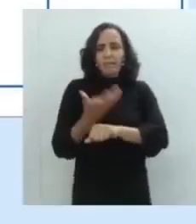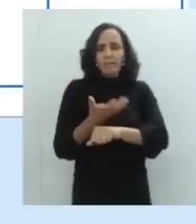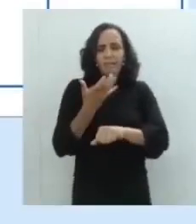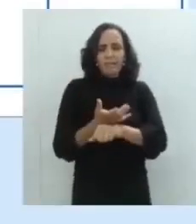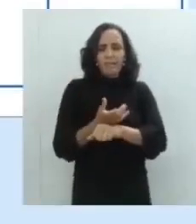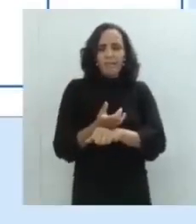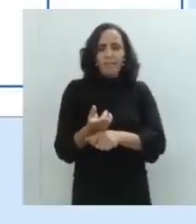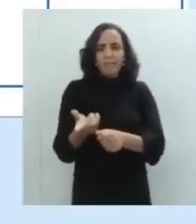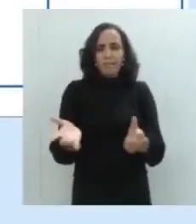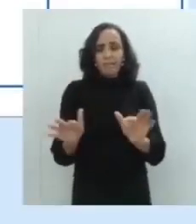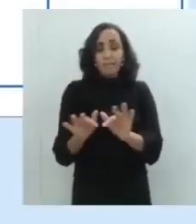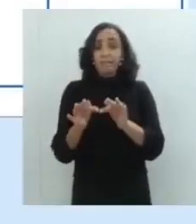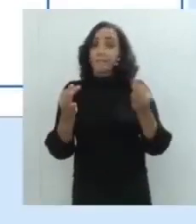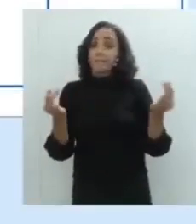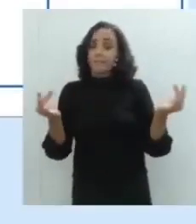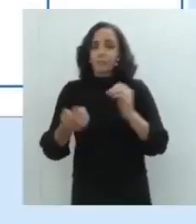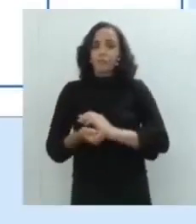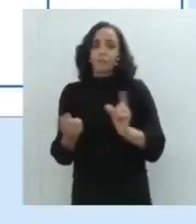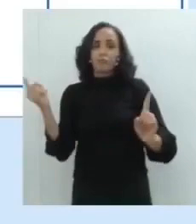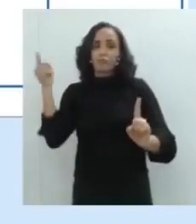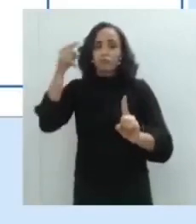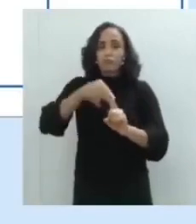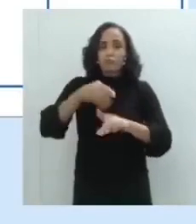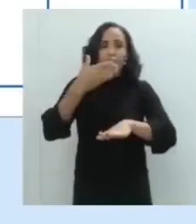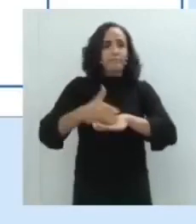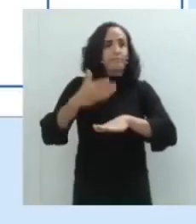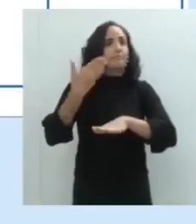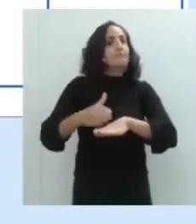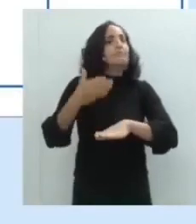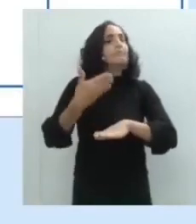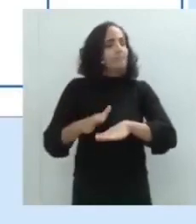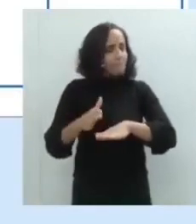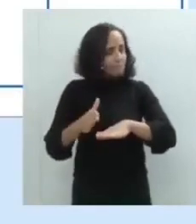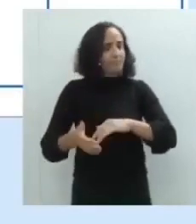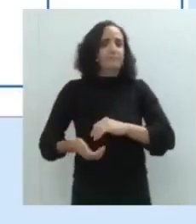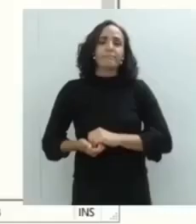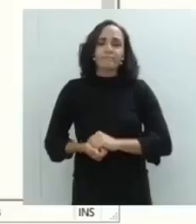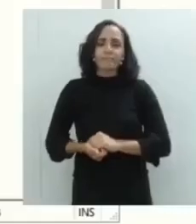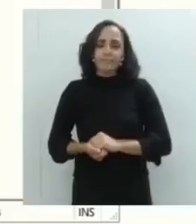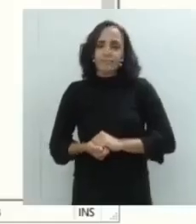gente parte aí direto para a parte prática mesmo, de fato.